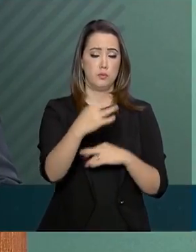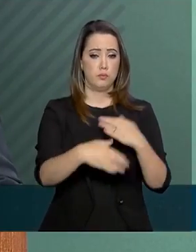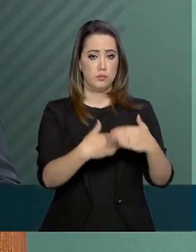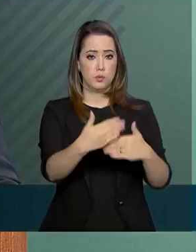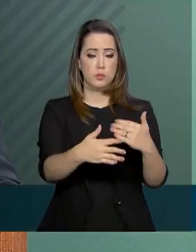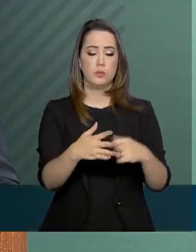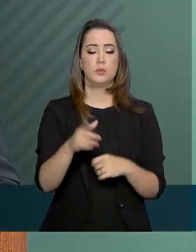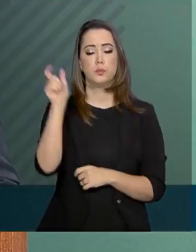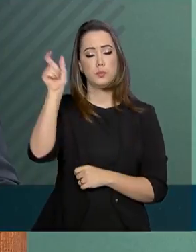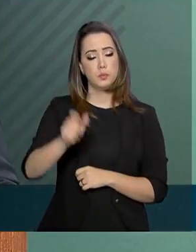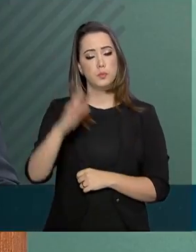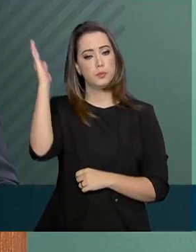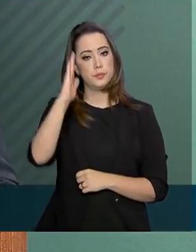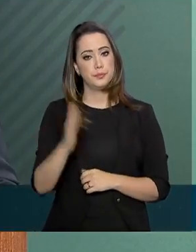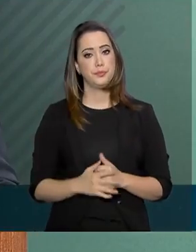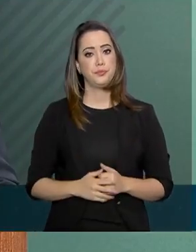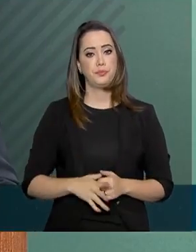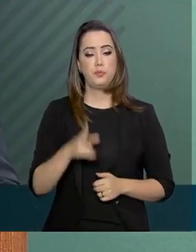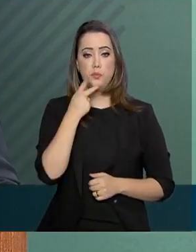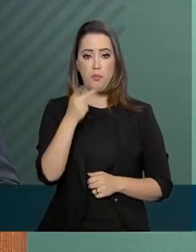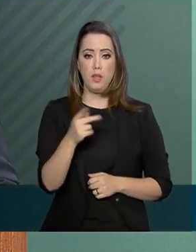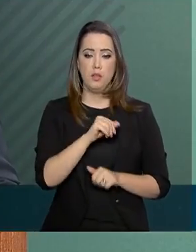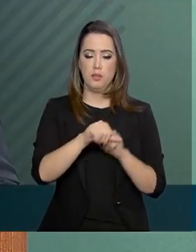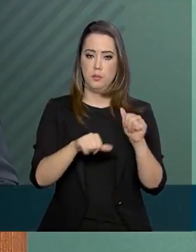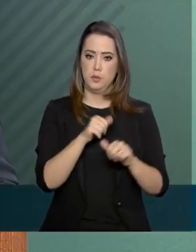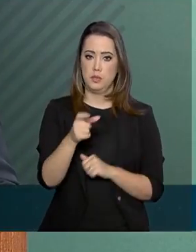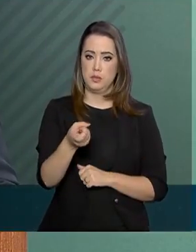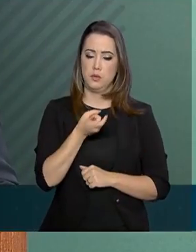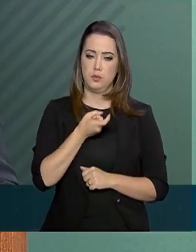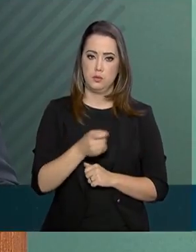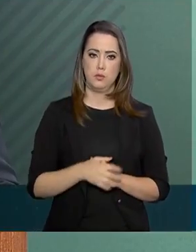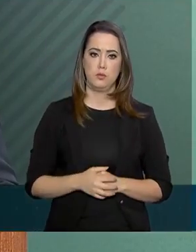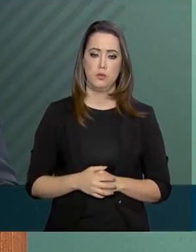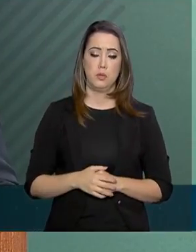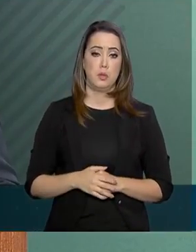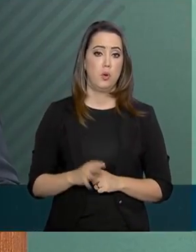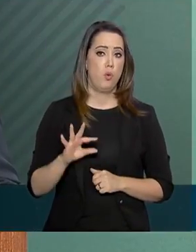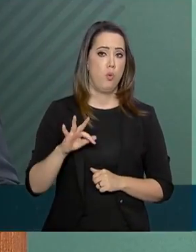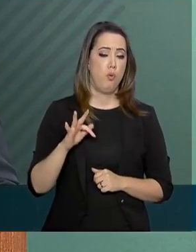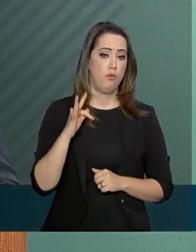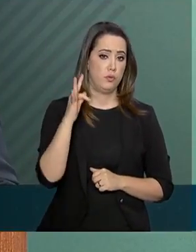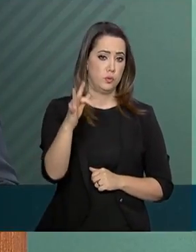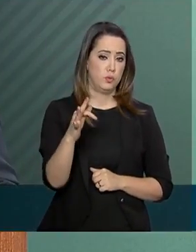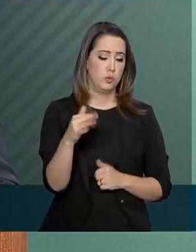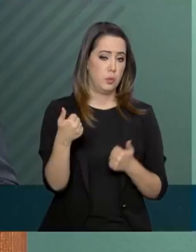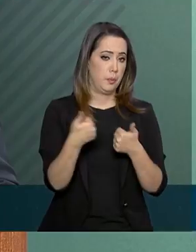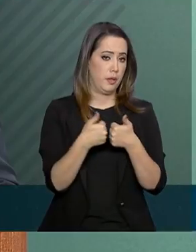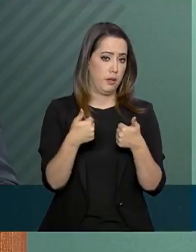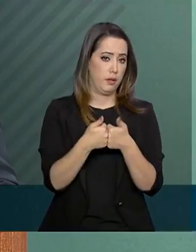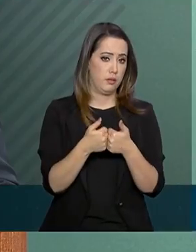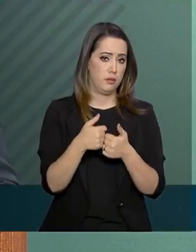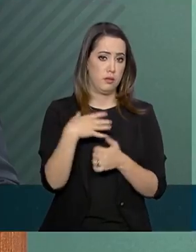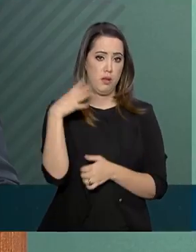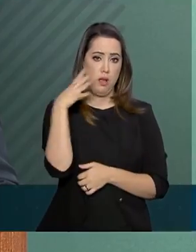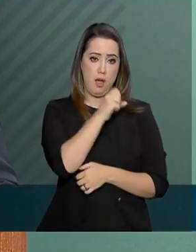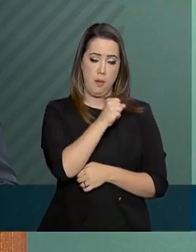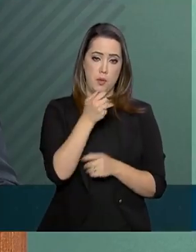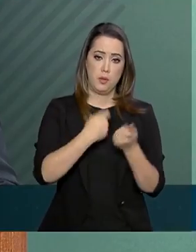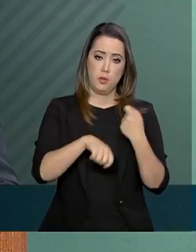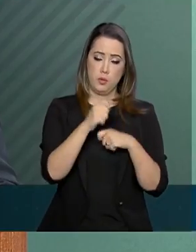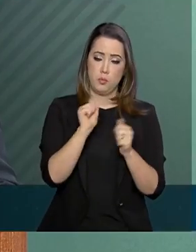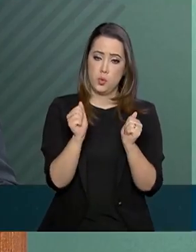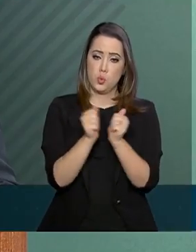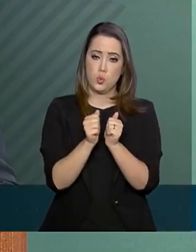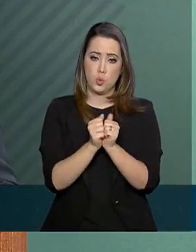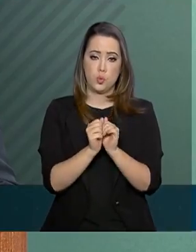no tocante à reforma tributária o próximo passo de aceleração econômica junto